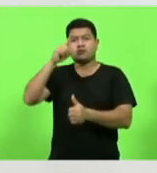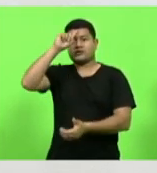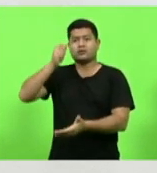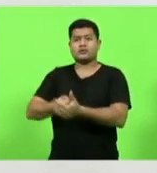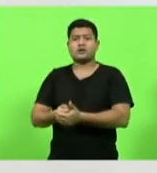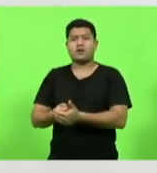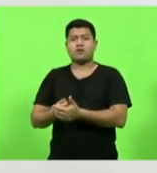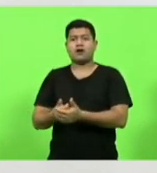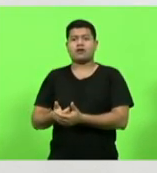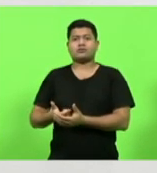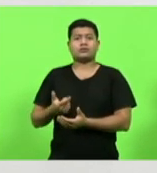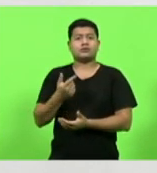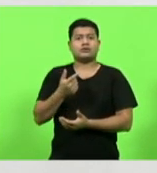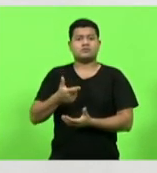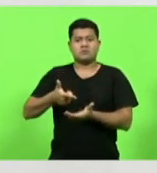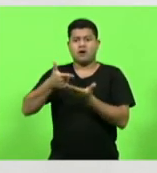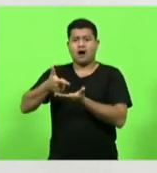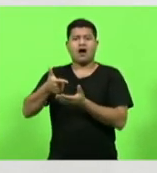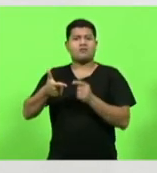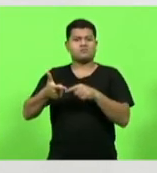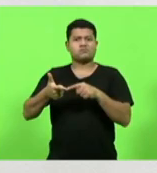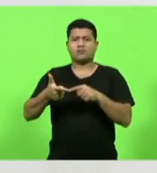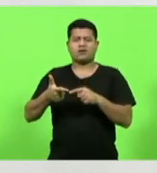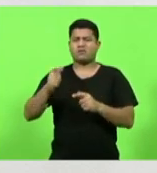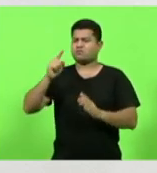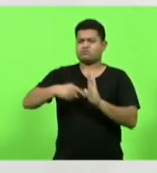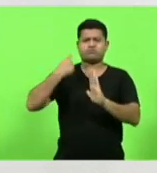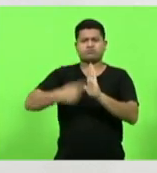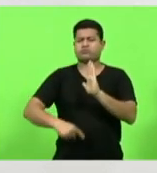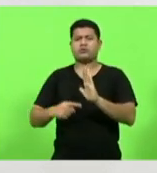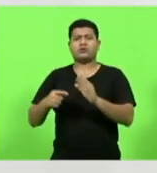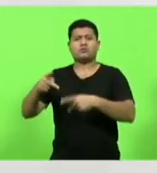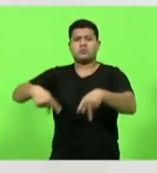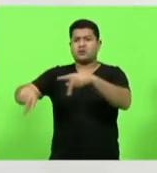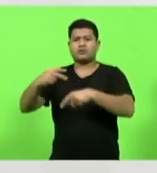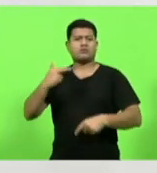quer? Quer dar liberdade da pessoa se defender,